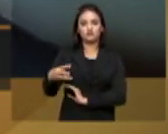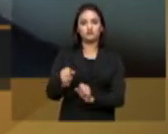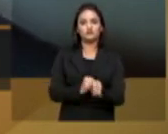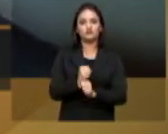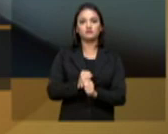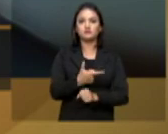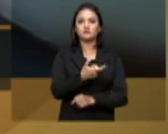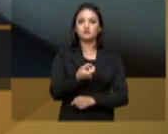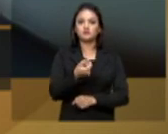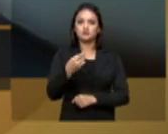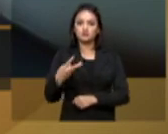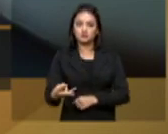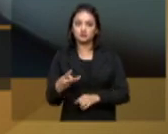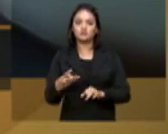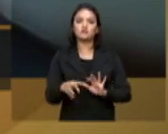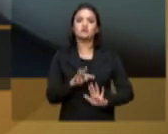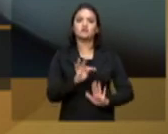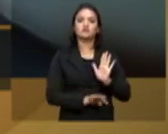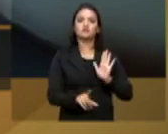10.833/2003, na redação dada pela Lei